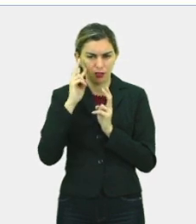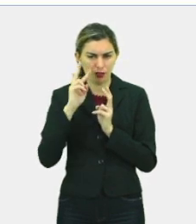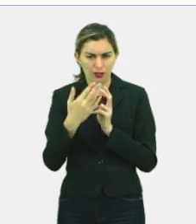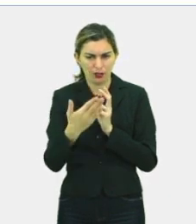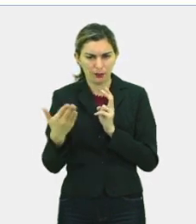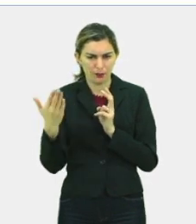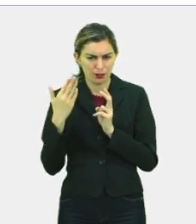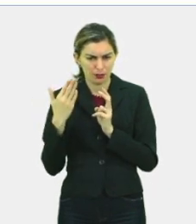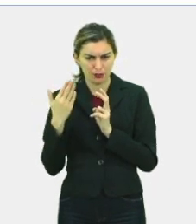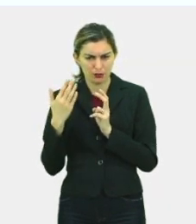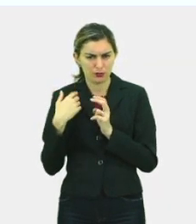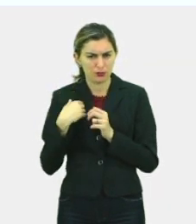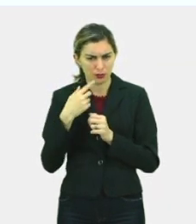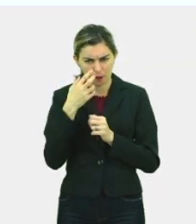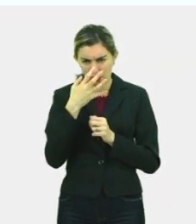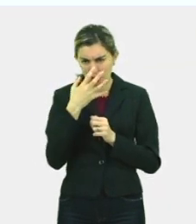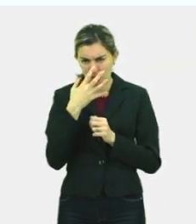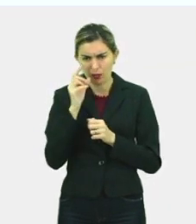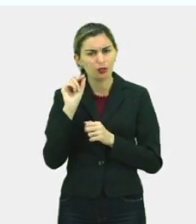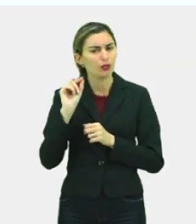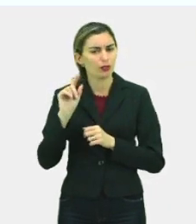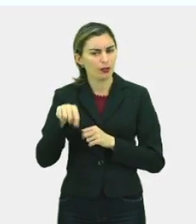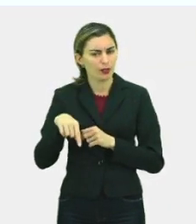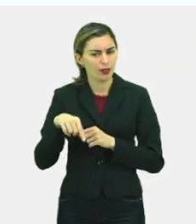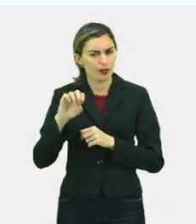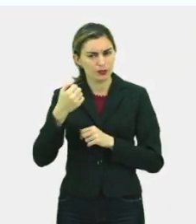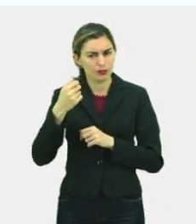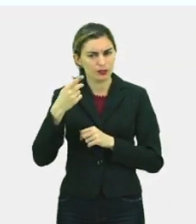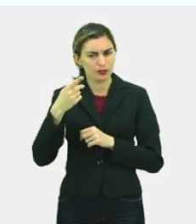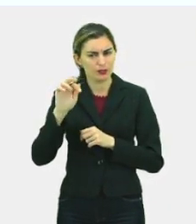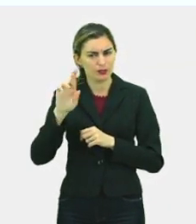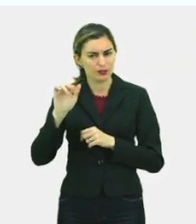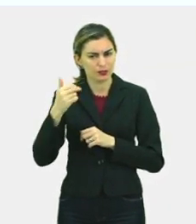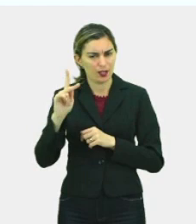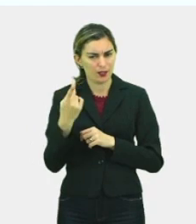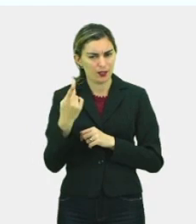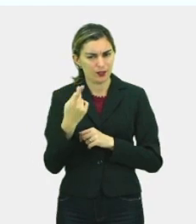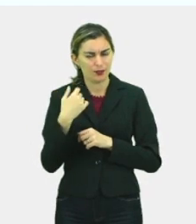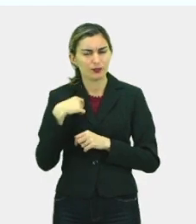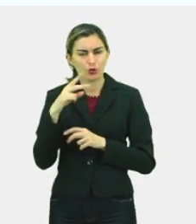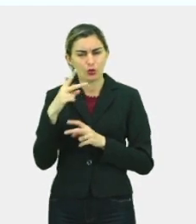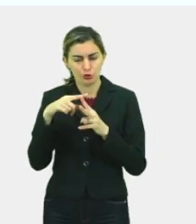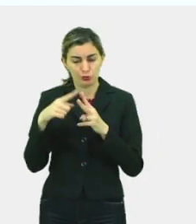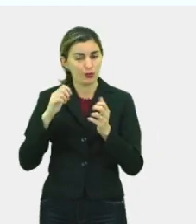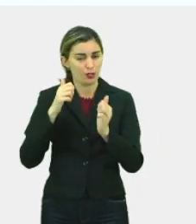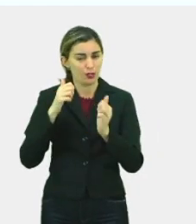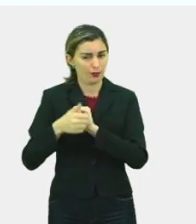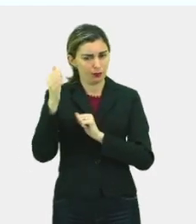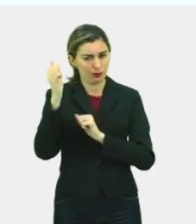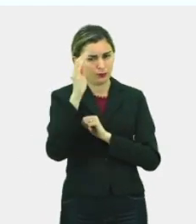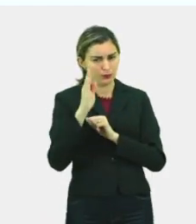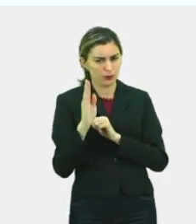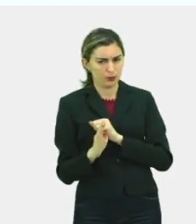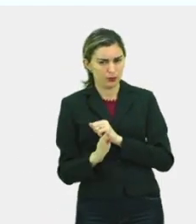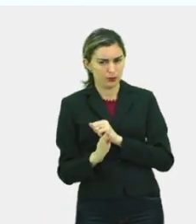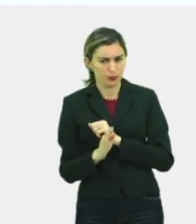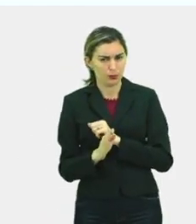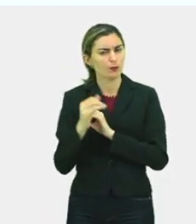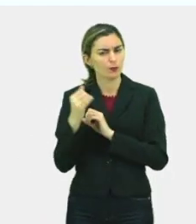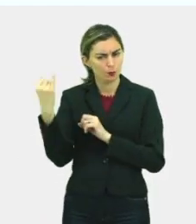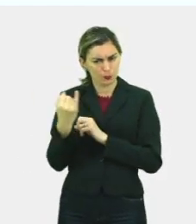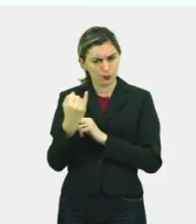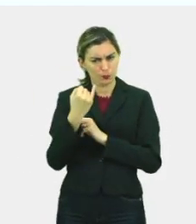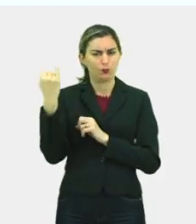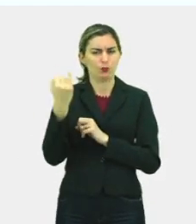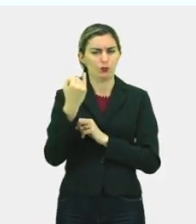vocês lembram aí quem assistiu? Lembra quem é? Sara Menezes e Rafaela Silva são 2 atletas brasileiras